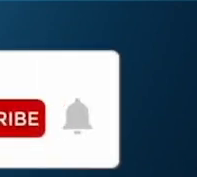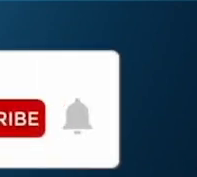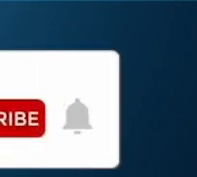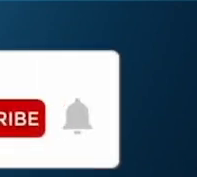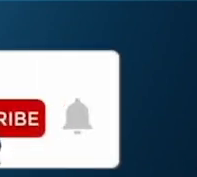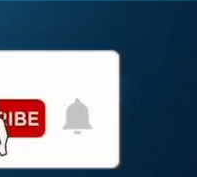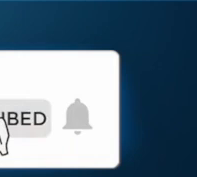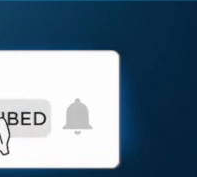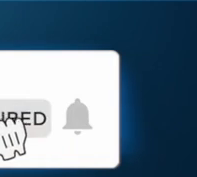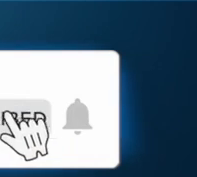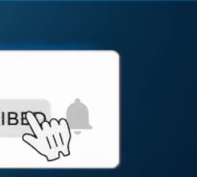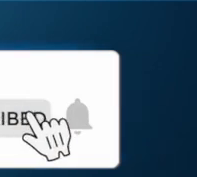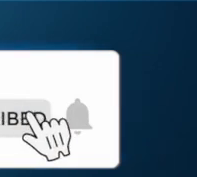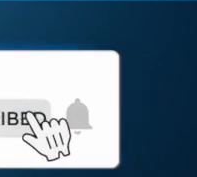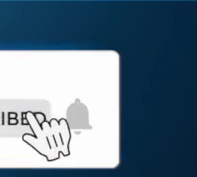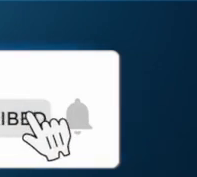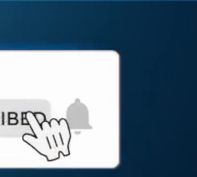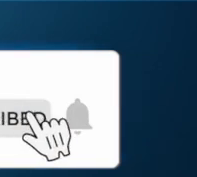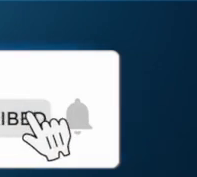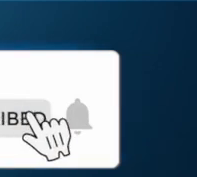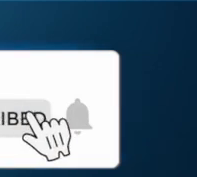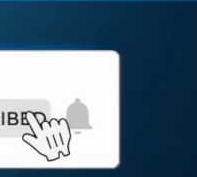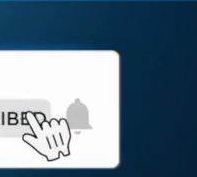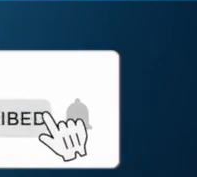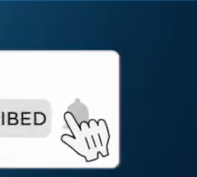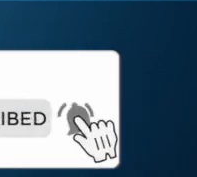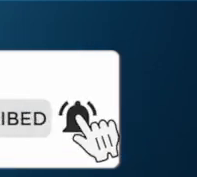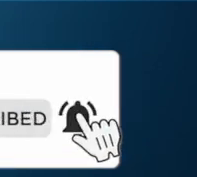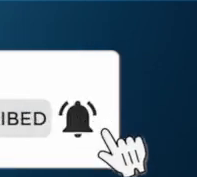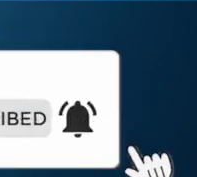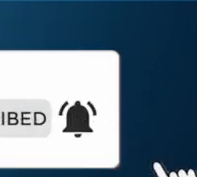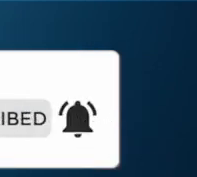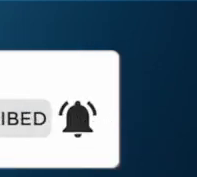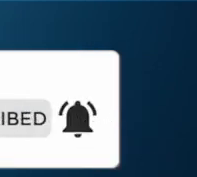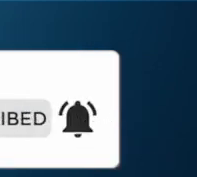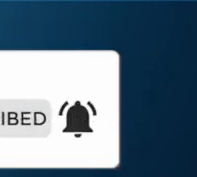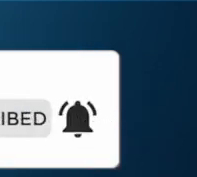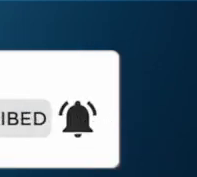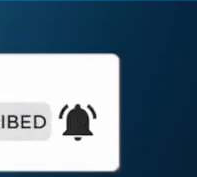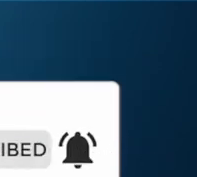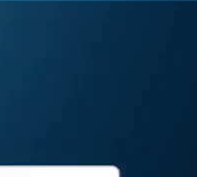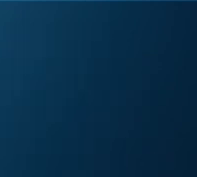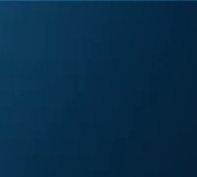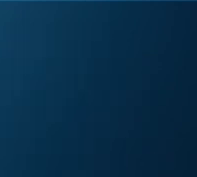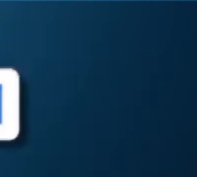haluha inscreva iha canal RTDL, hanehang botão